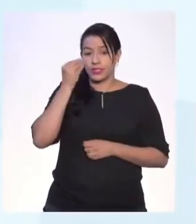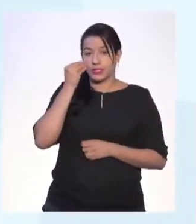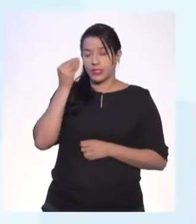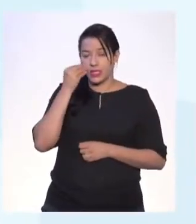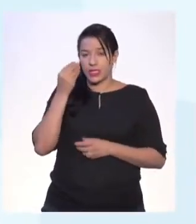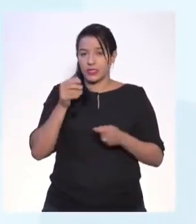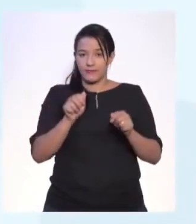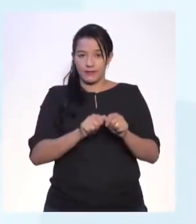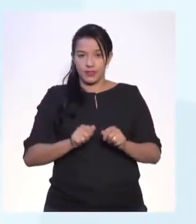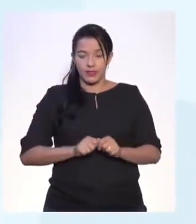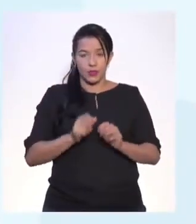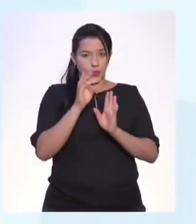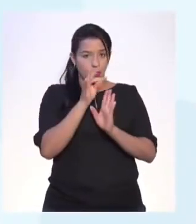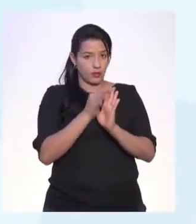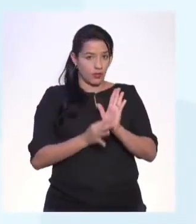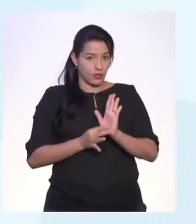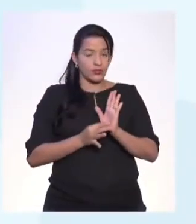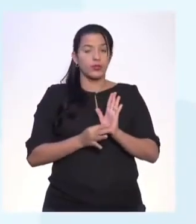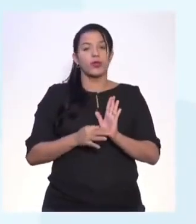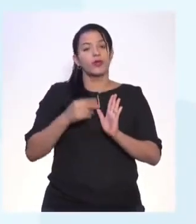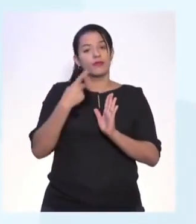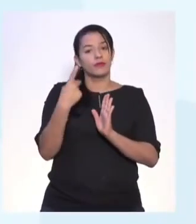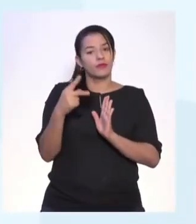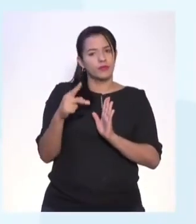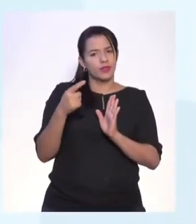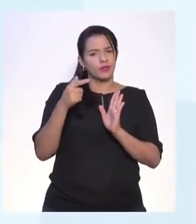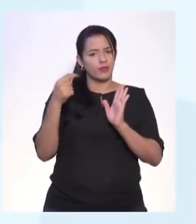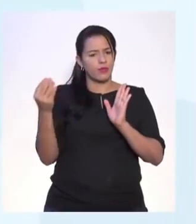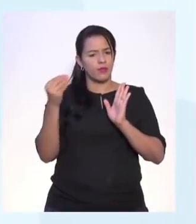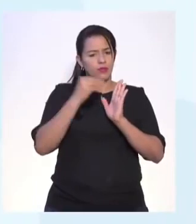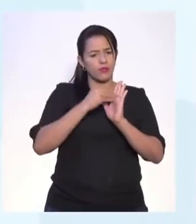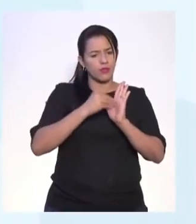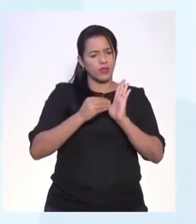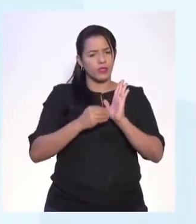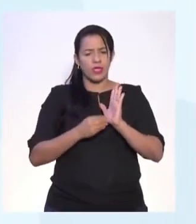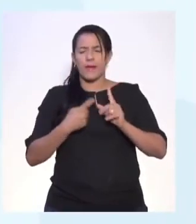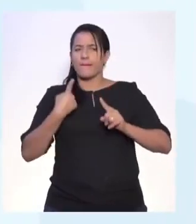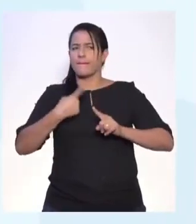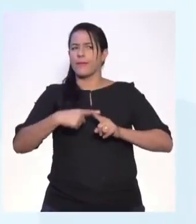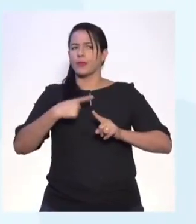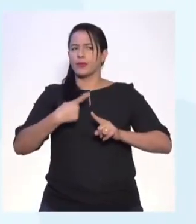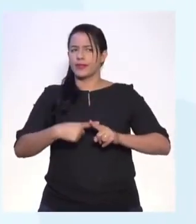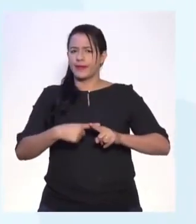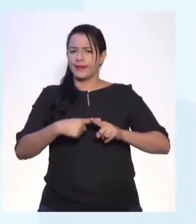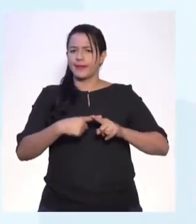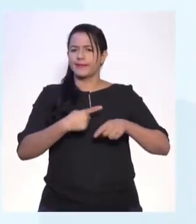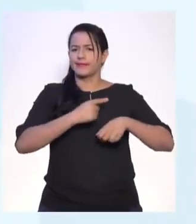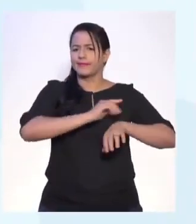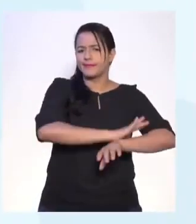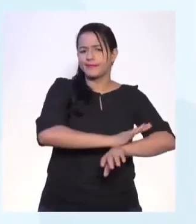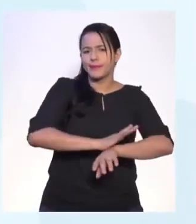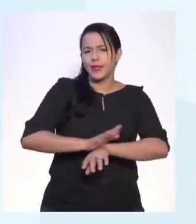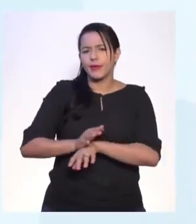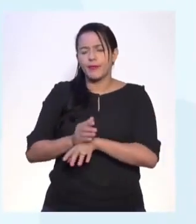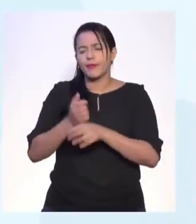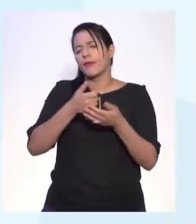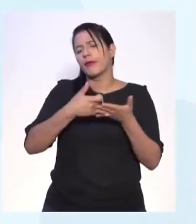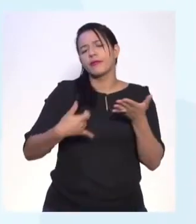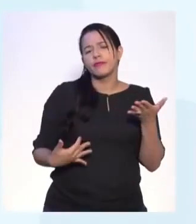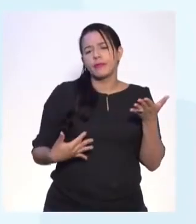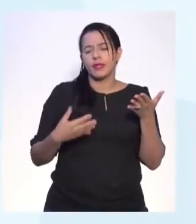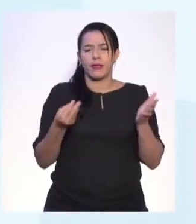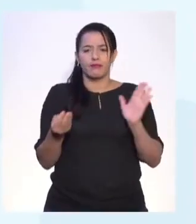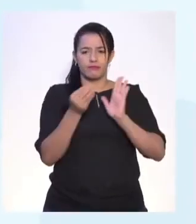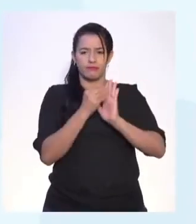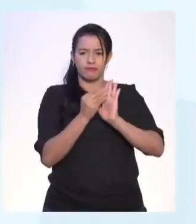um texto que vocês vão colocar os argumentos de vocês sobre essa questão do preconceito linguístico,